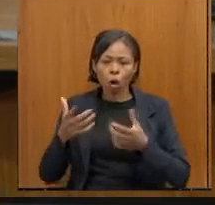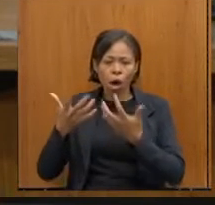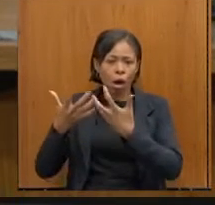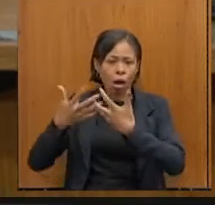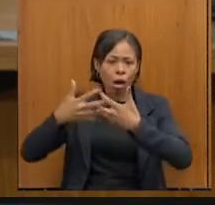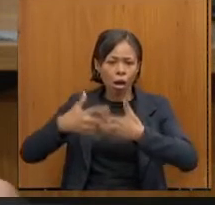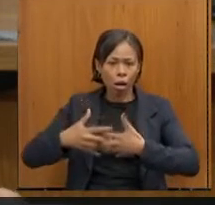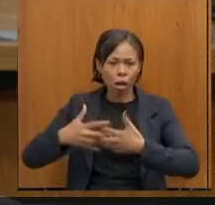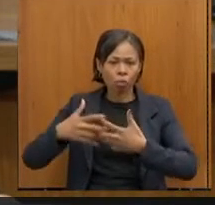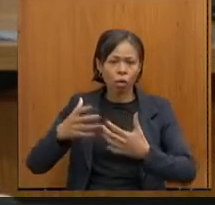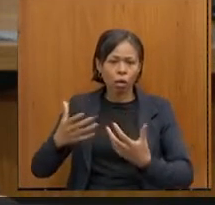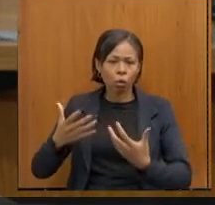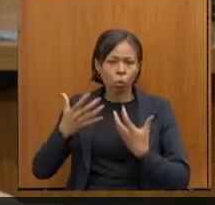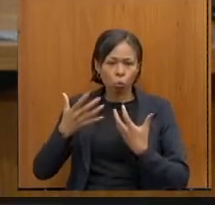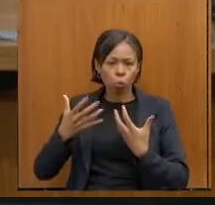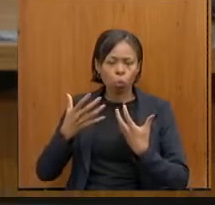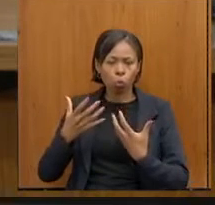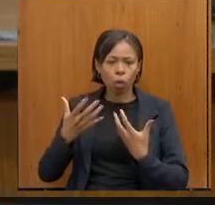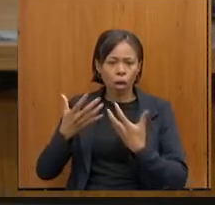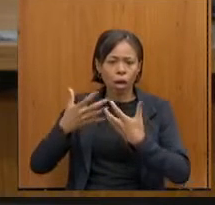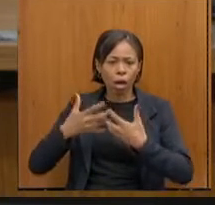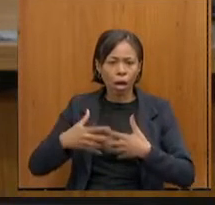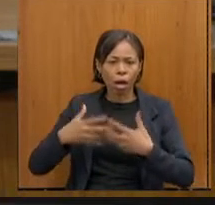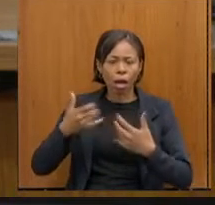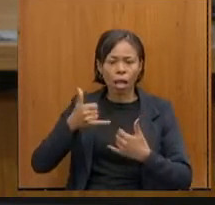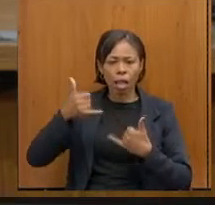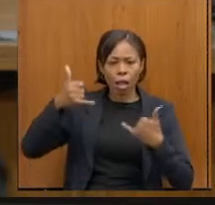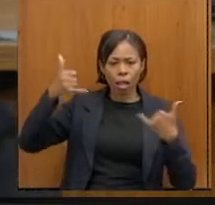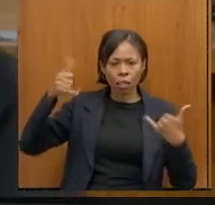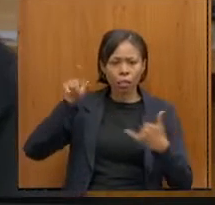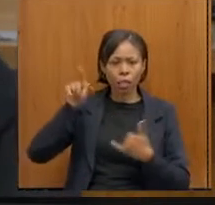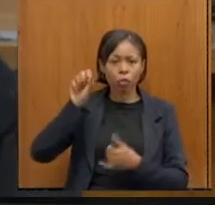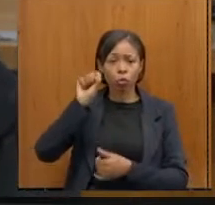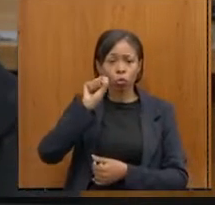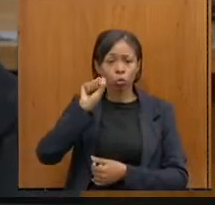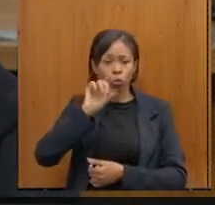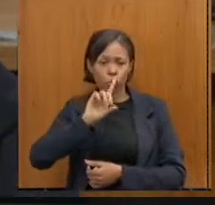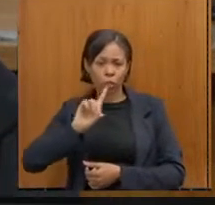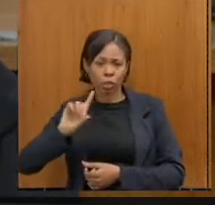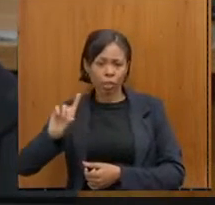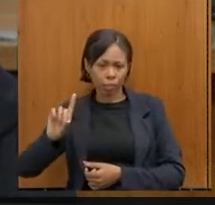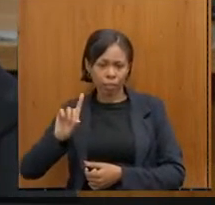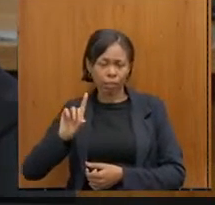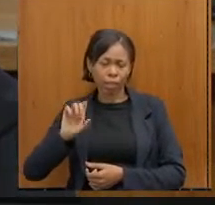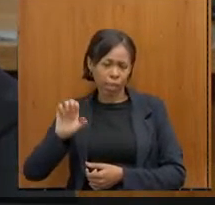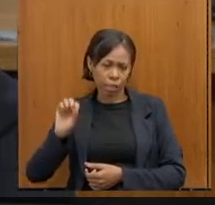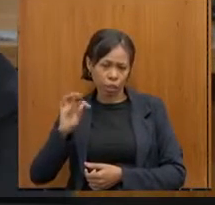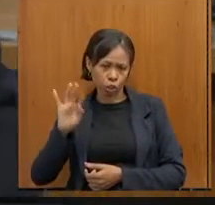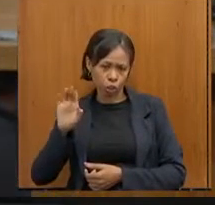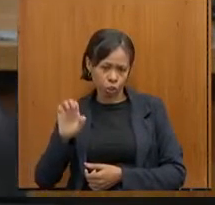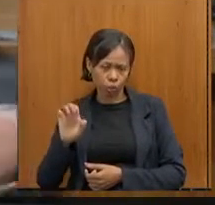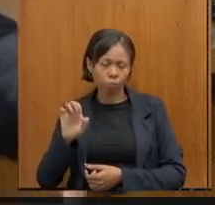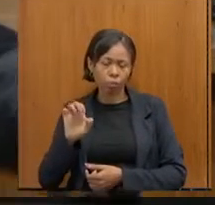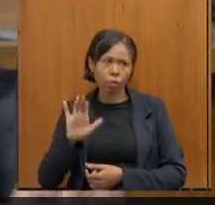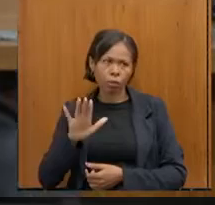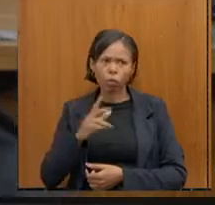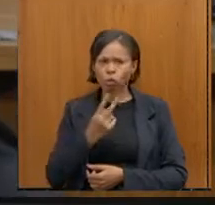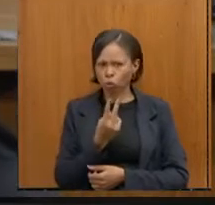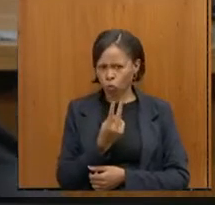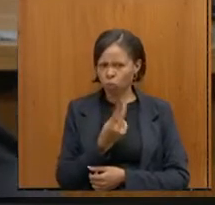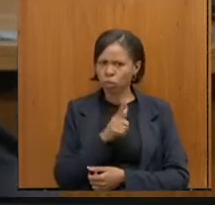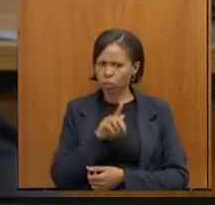estados do sudeste então a gente pode ter aí mais de 2 um giga de usinas termelétricas